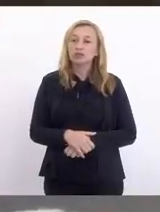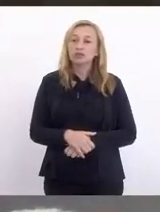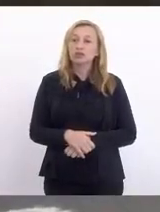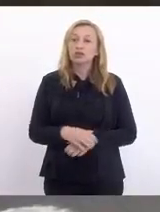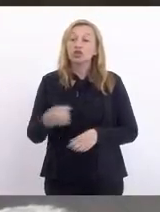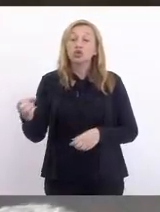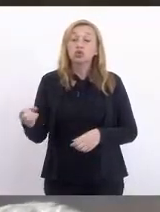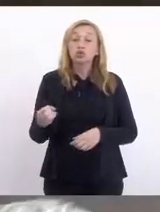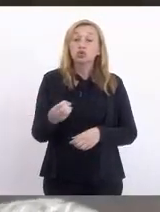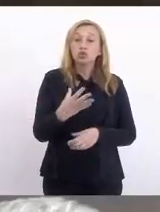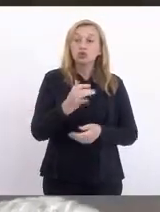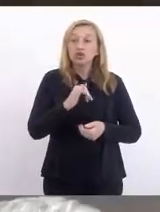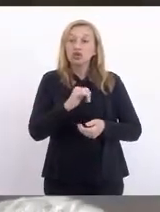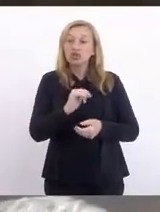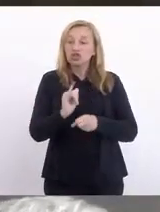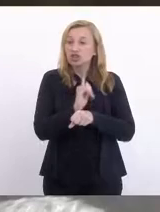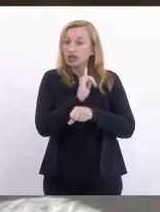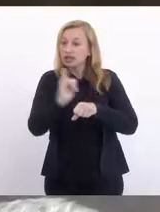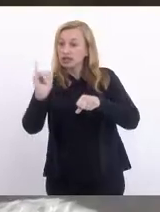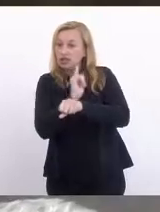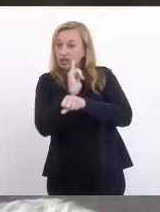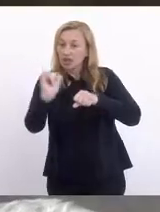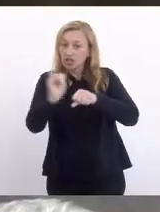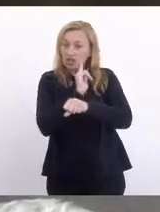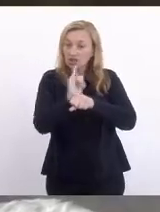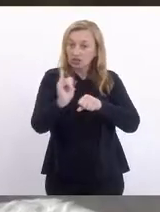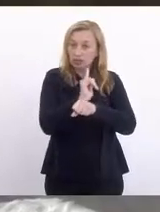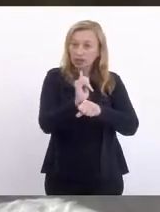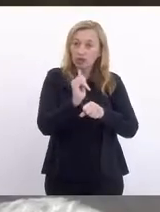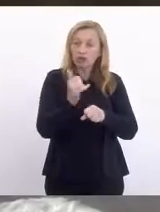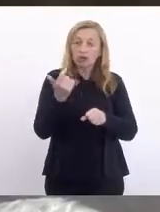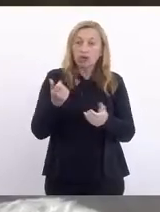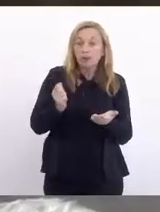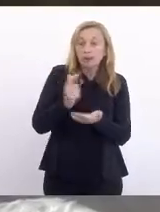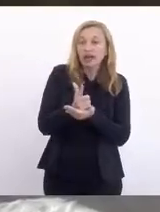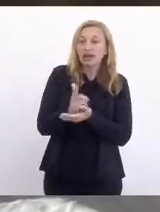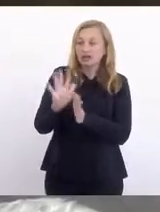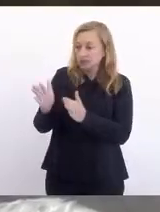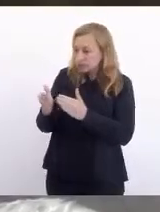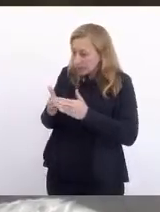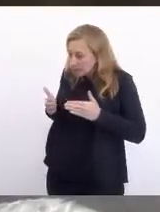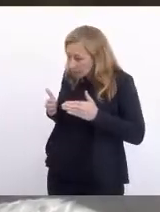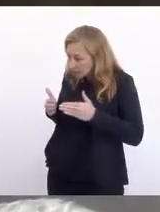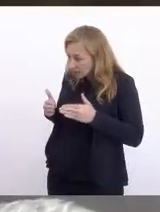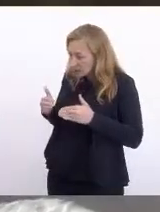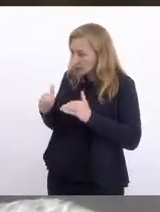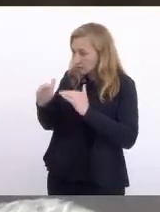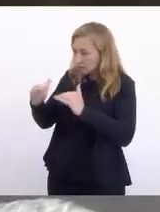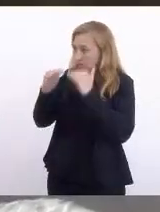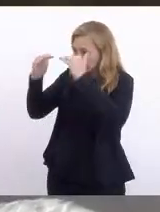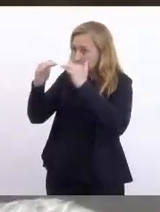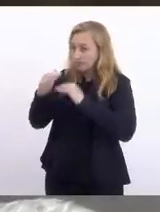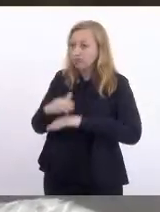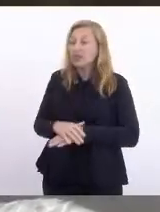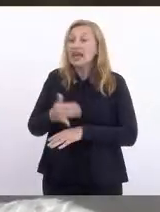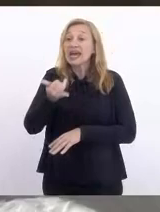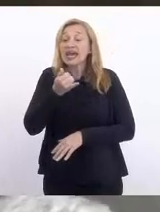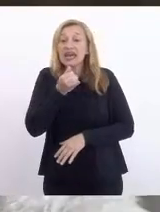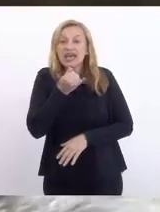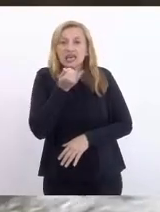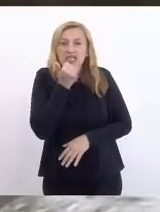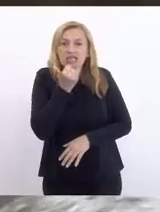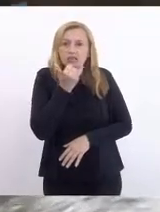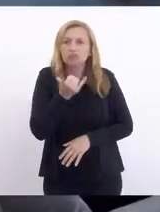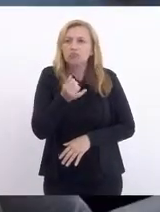nova maneira para tentar adequar esse processo e vossa excelência me permitir que vocês devem permitir por exemplo